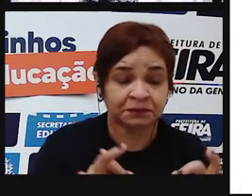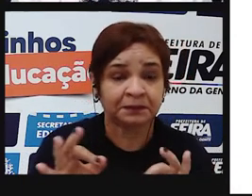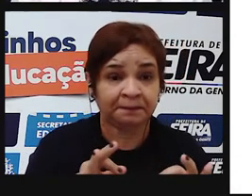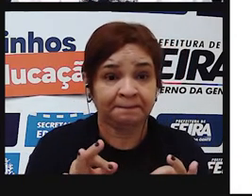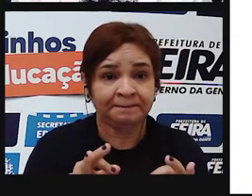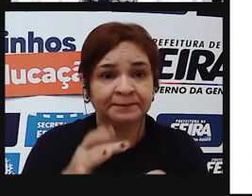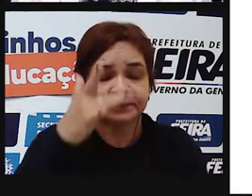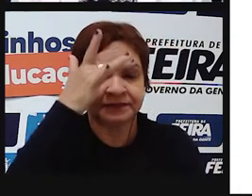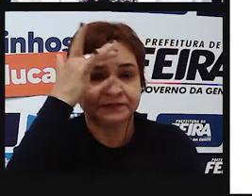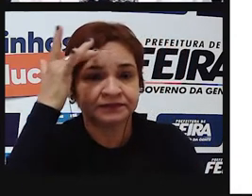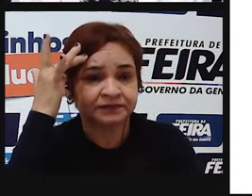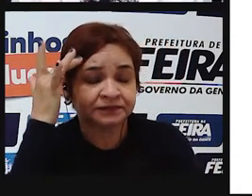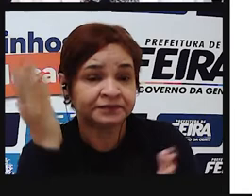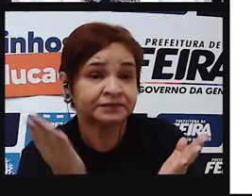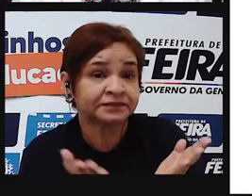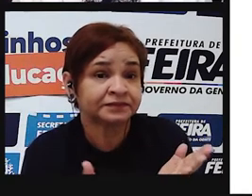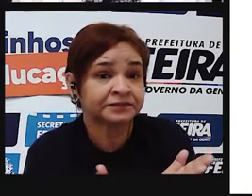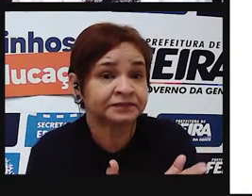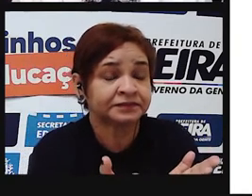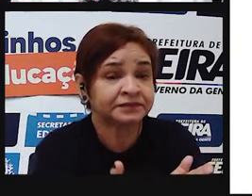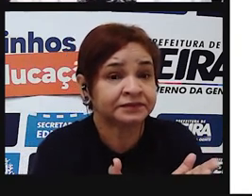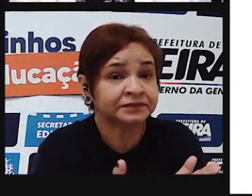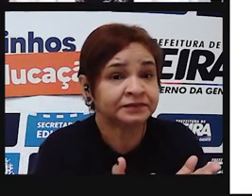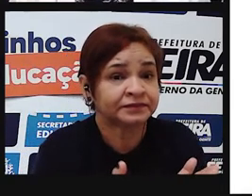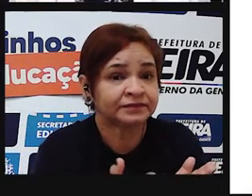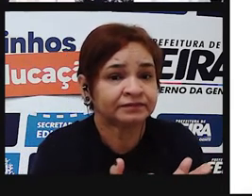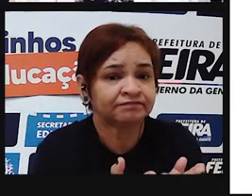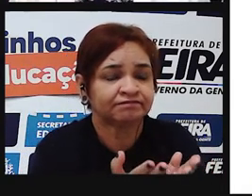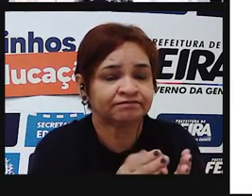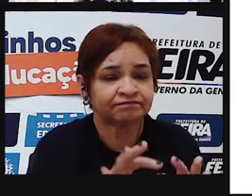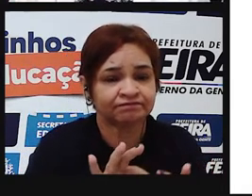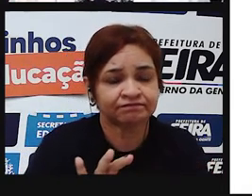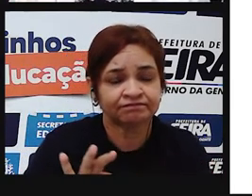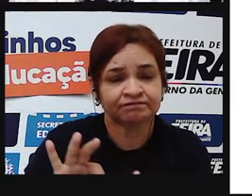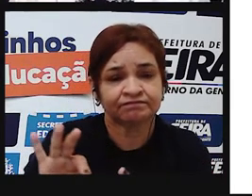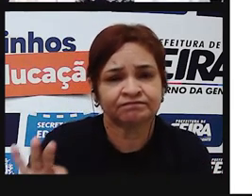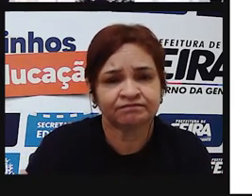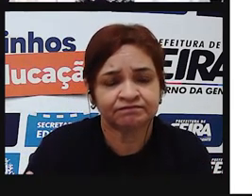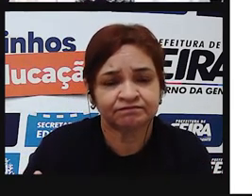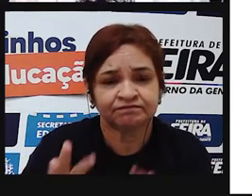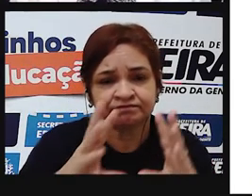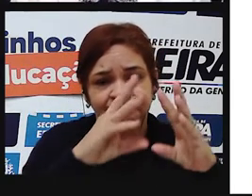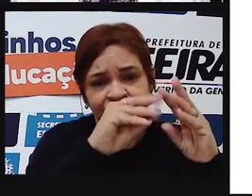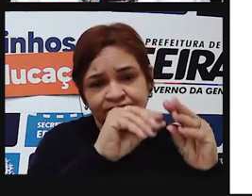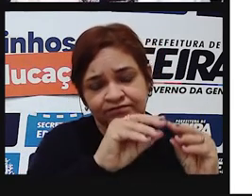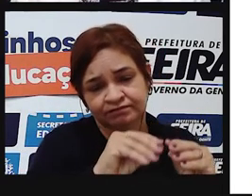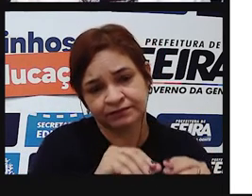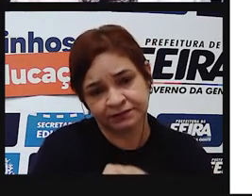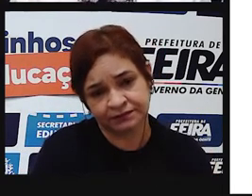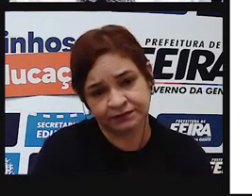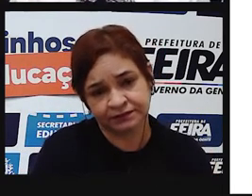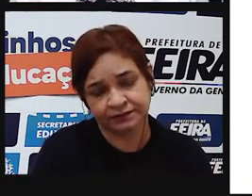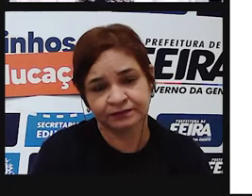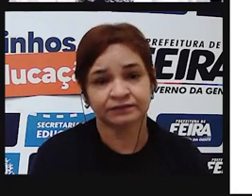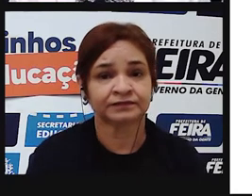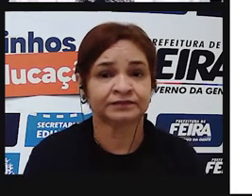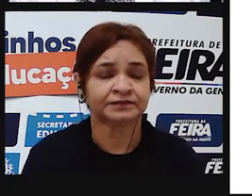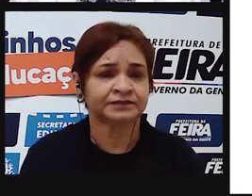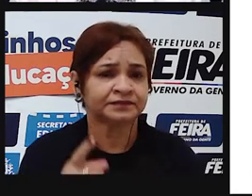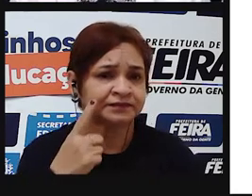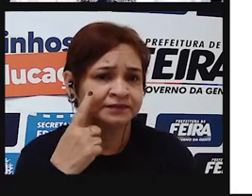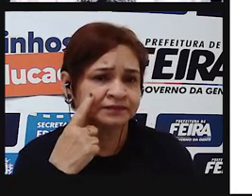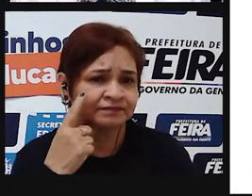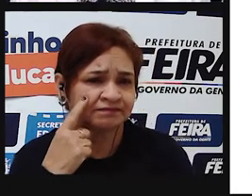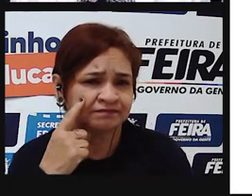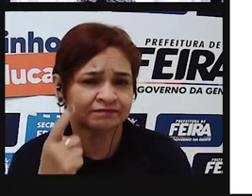proprietários dos casebres e dos cochicholos, que as picaretas demoliram, pouparam. Viram na